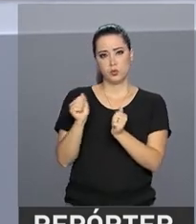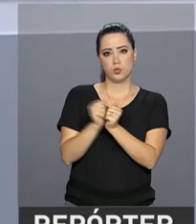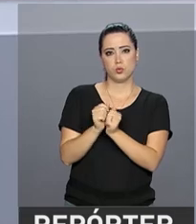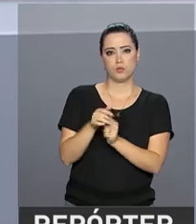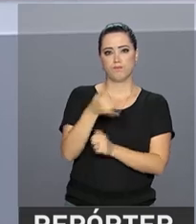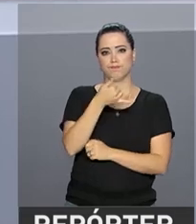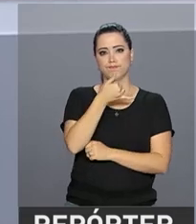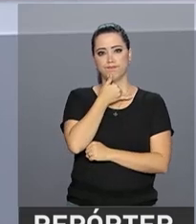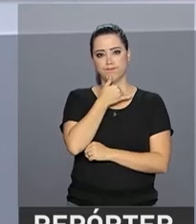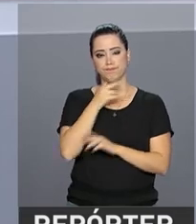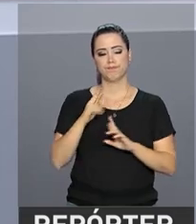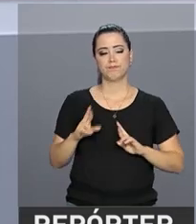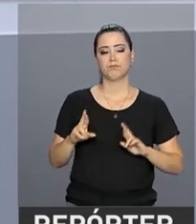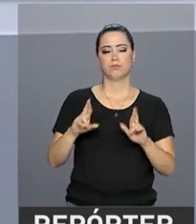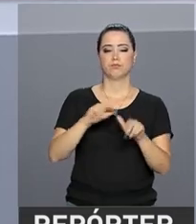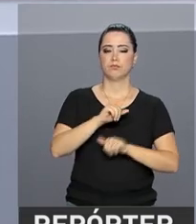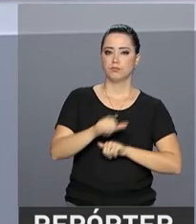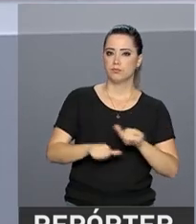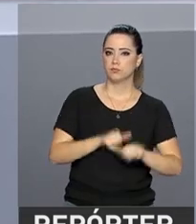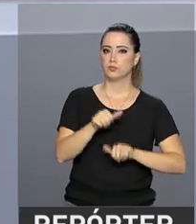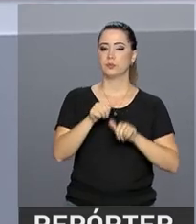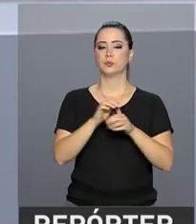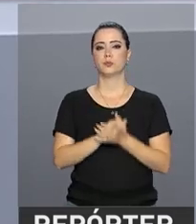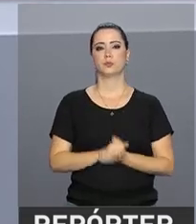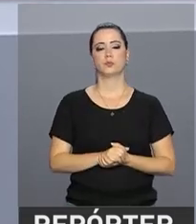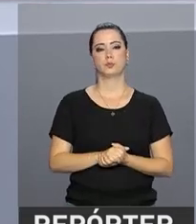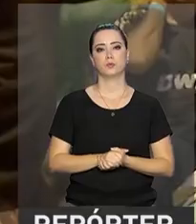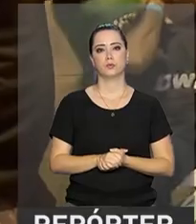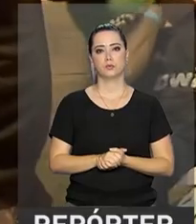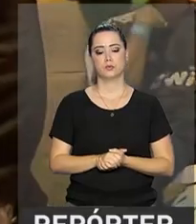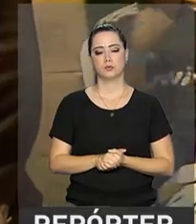bagagem tristeza e muita esperança de um recomeço.